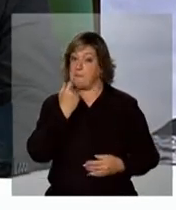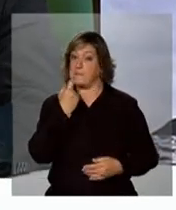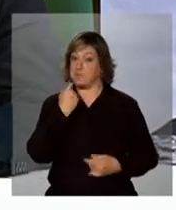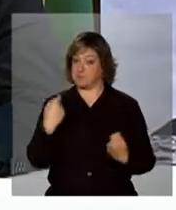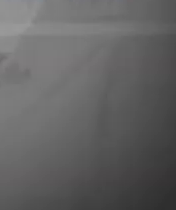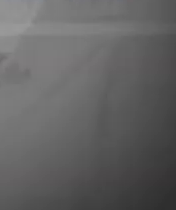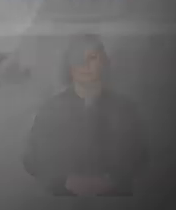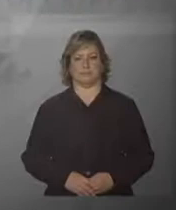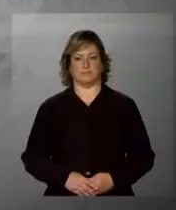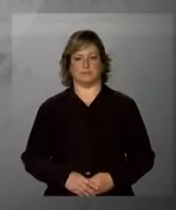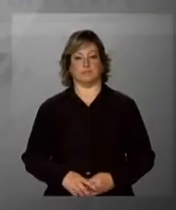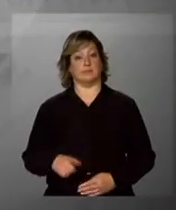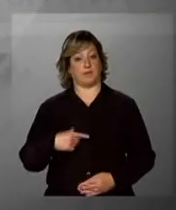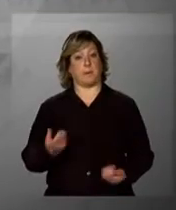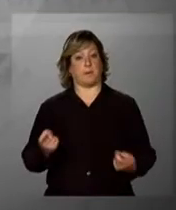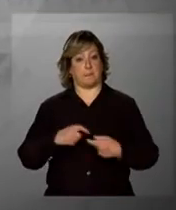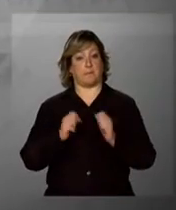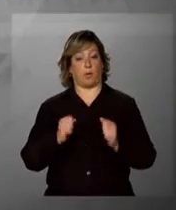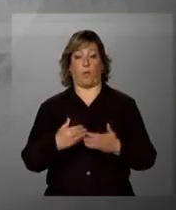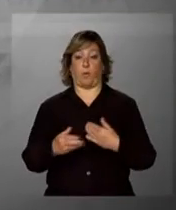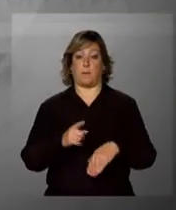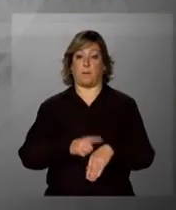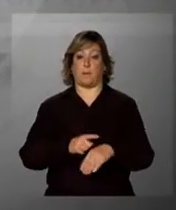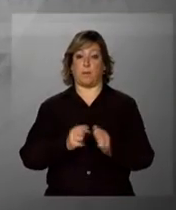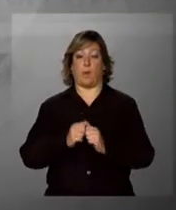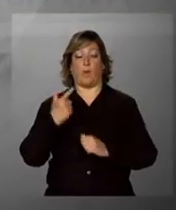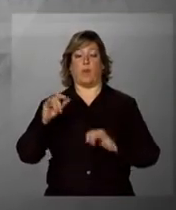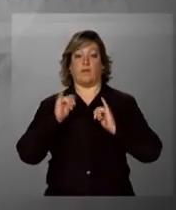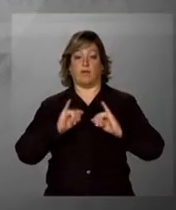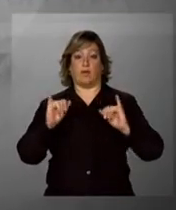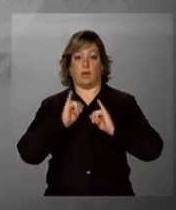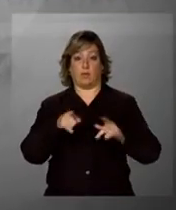peixe. E nós podemos voltar a qualquer momento com